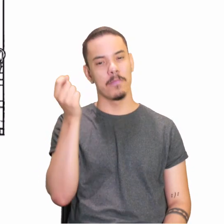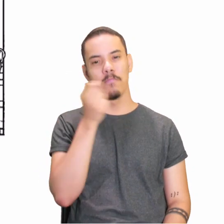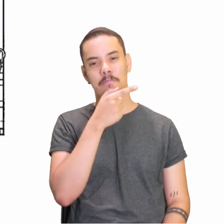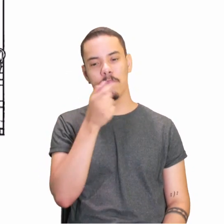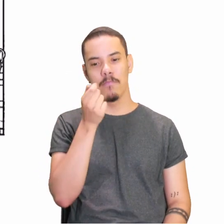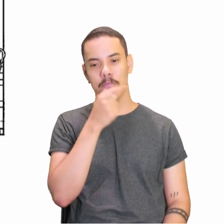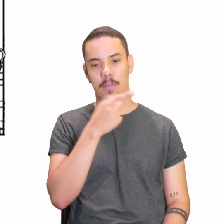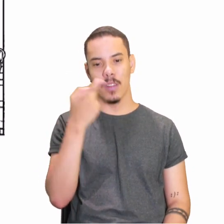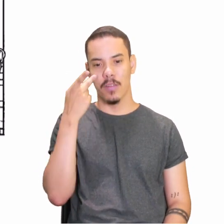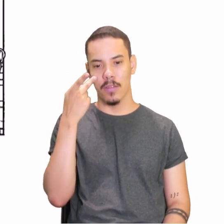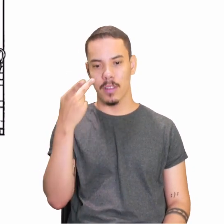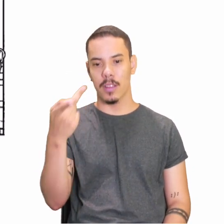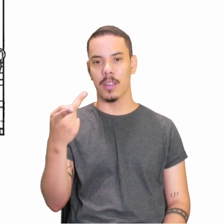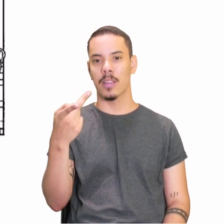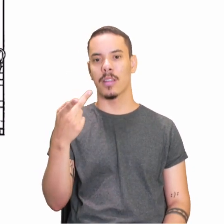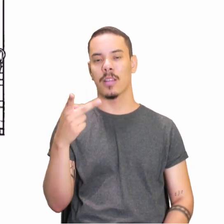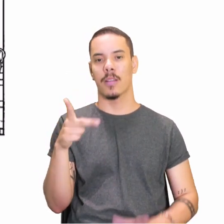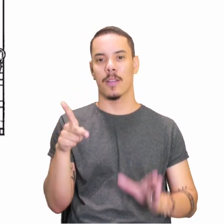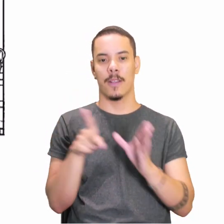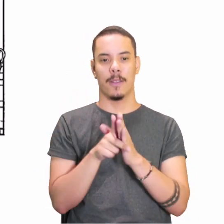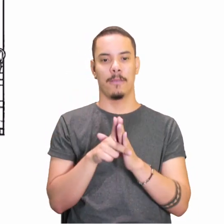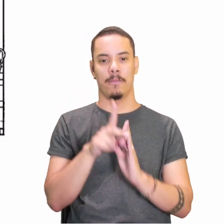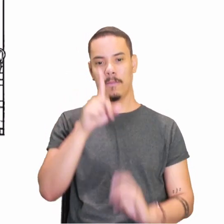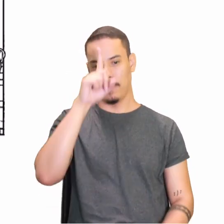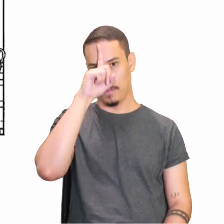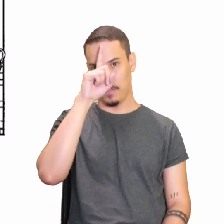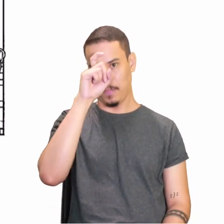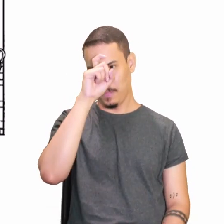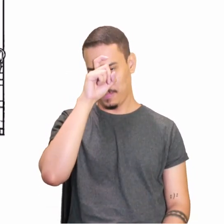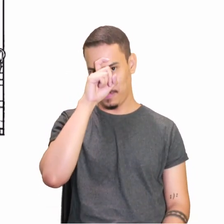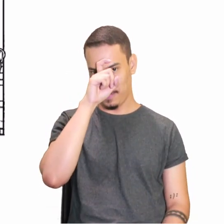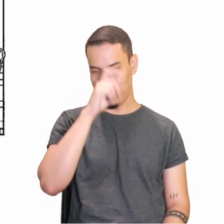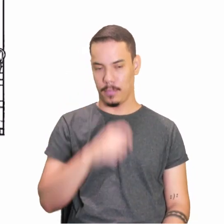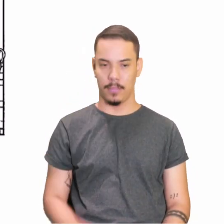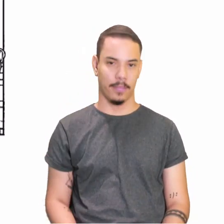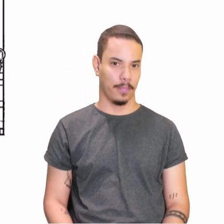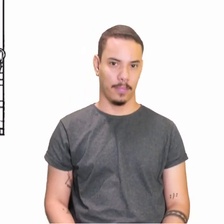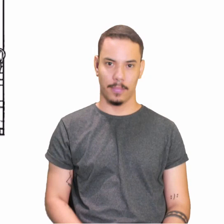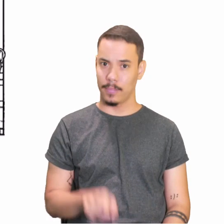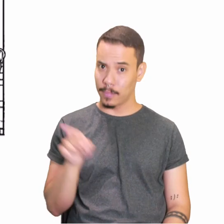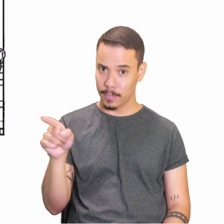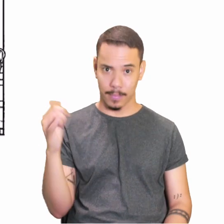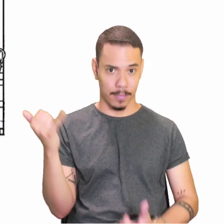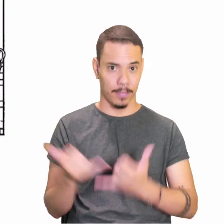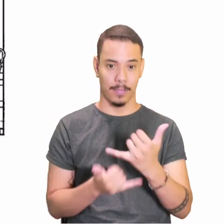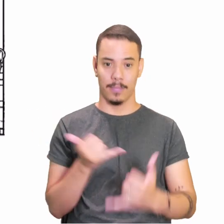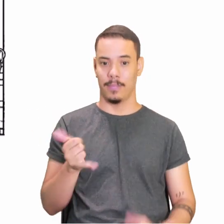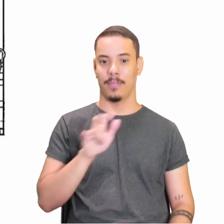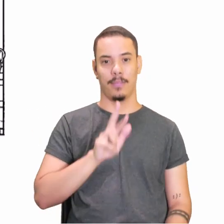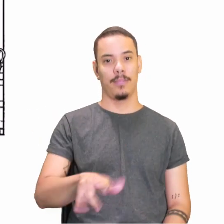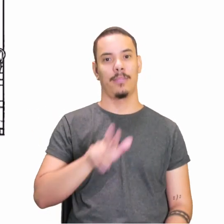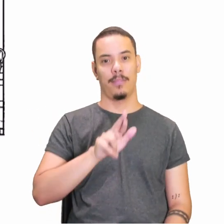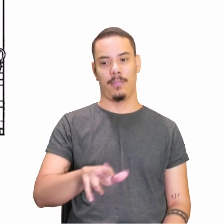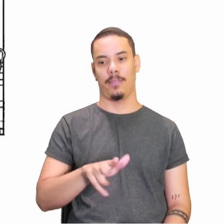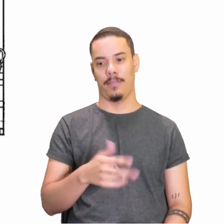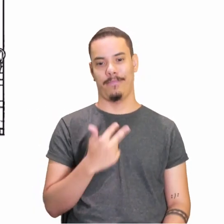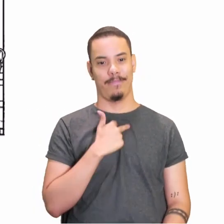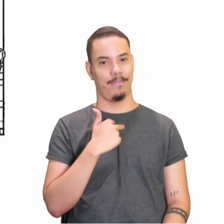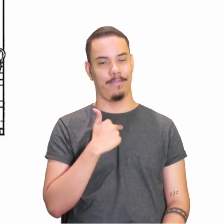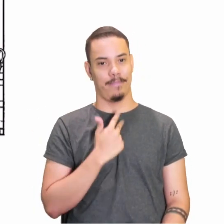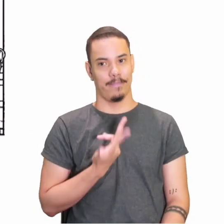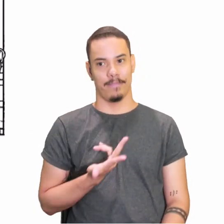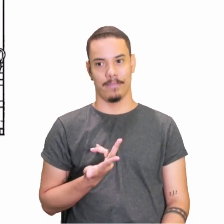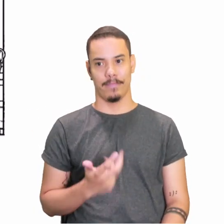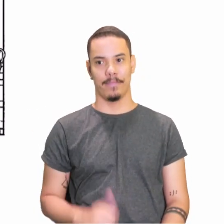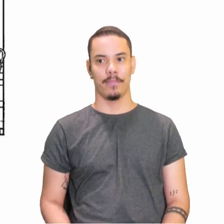divertido fazer visita em hospital. Pela fé, isso não é brincadeira, isso não é brinquedo, Mônica.